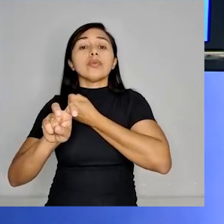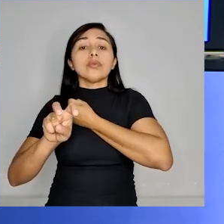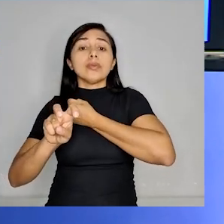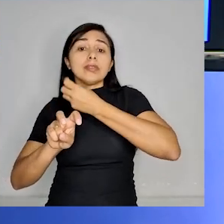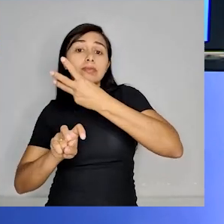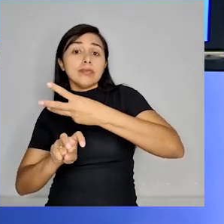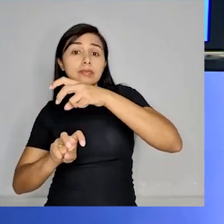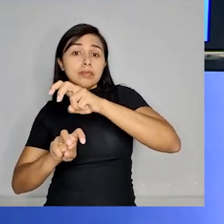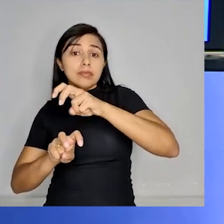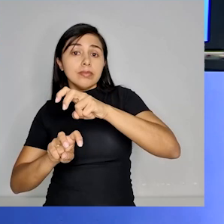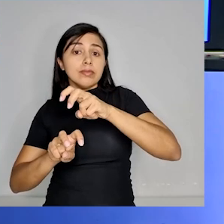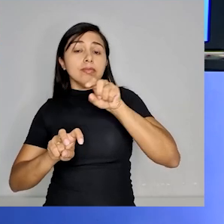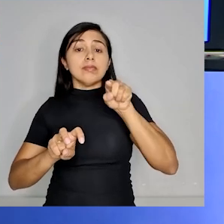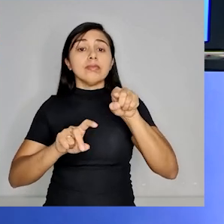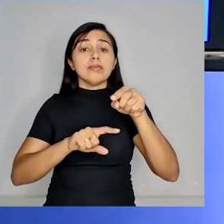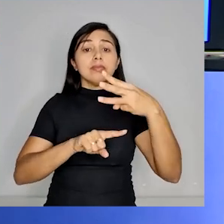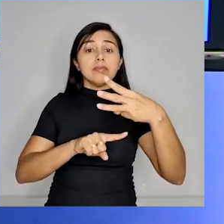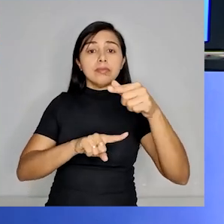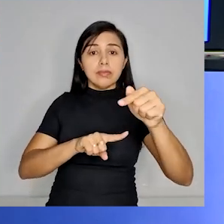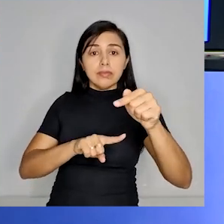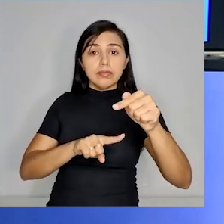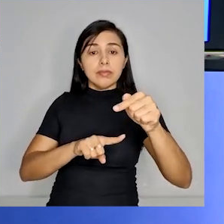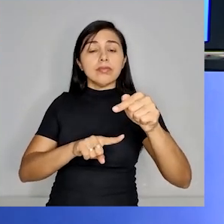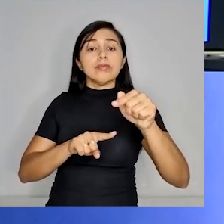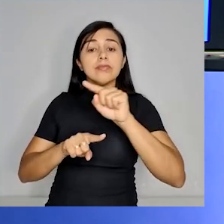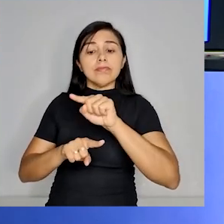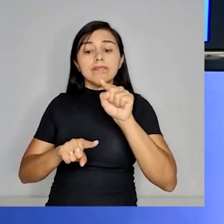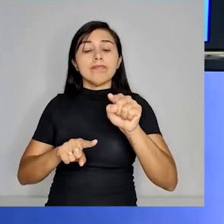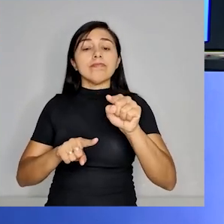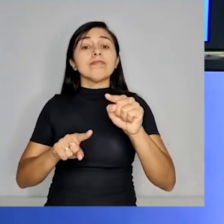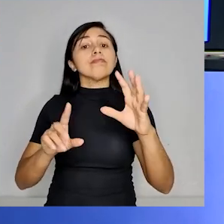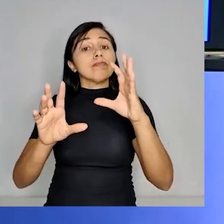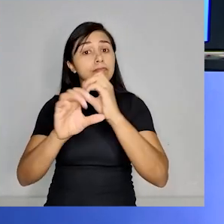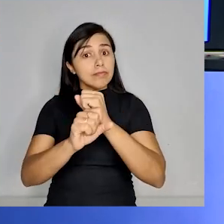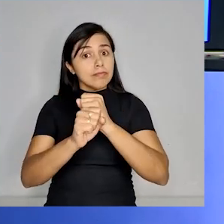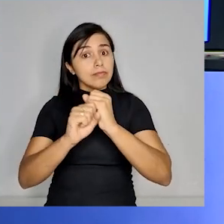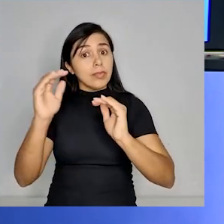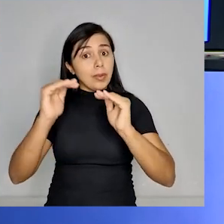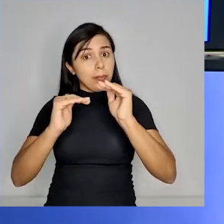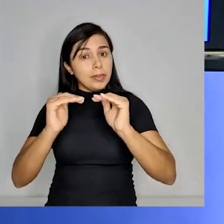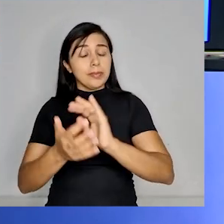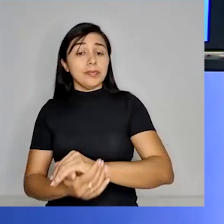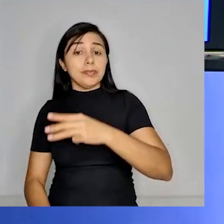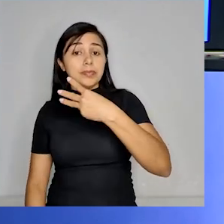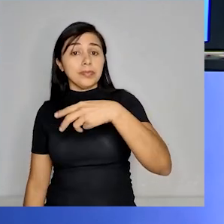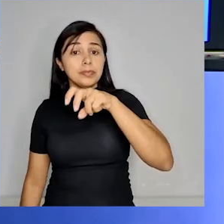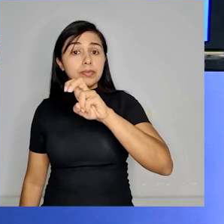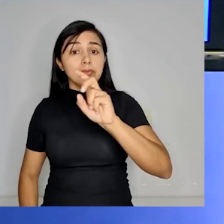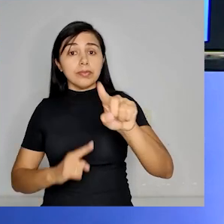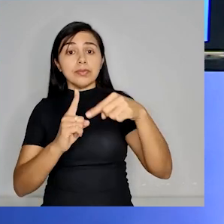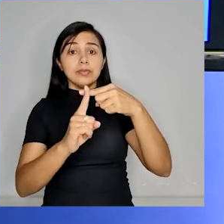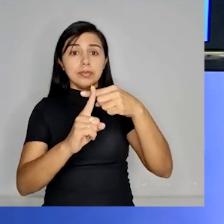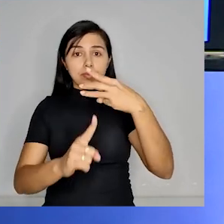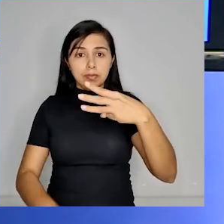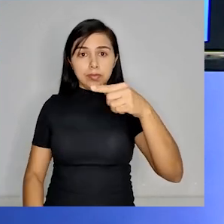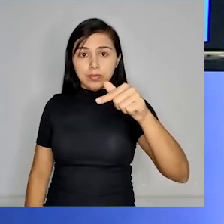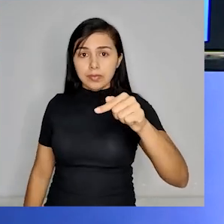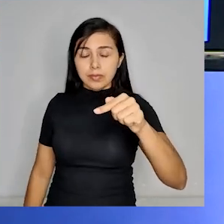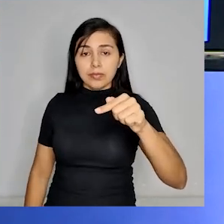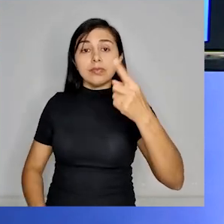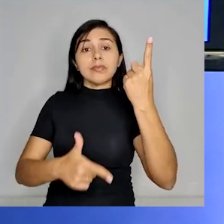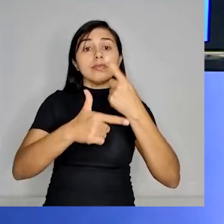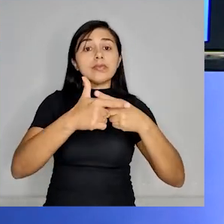o 35 e o 37 como as posições centrais. E aí vamos retirar uma média deles, 35 mais